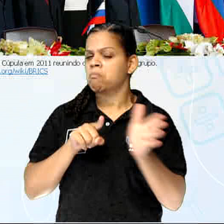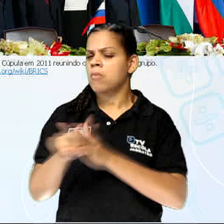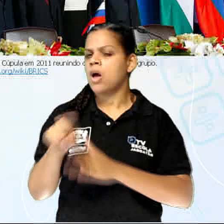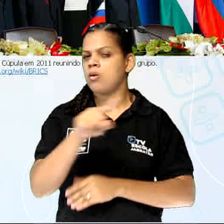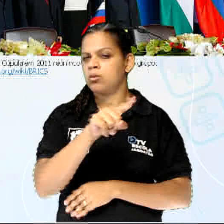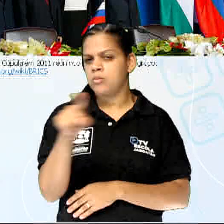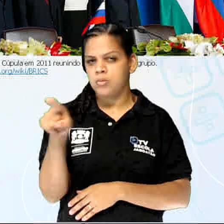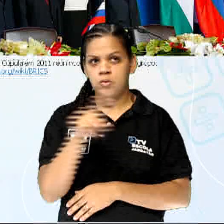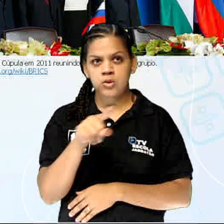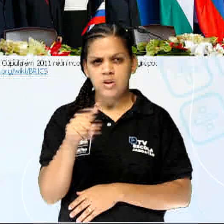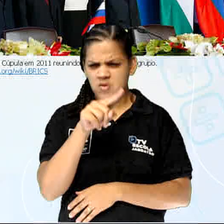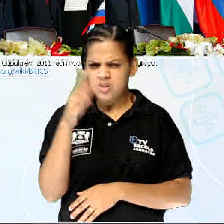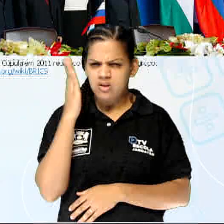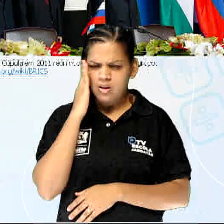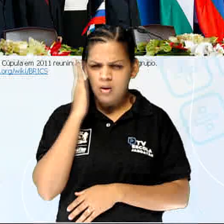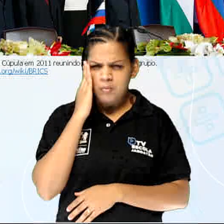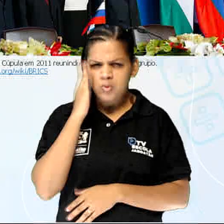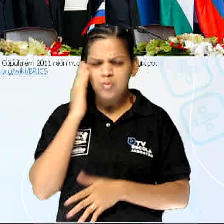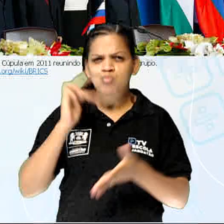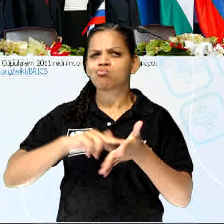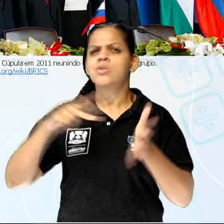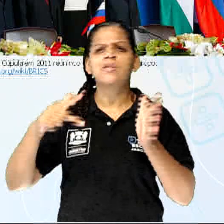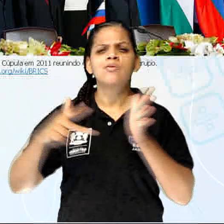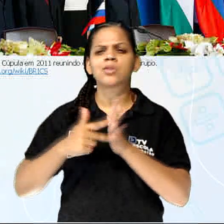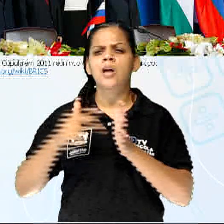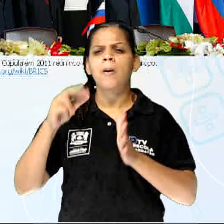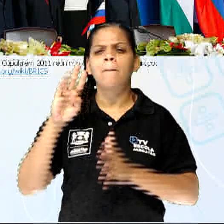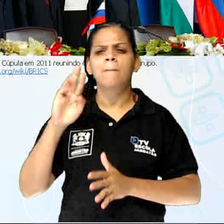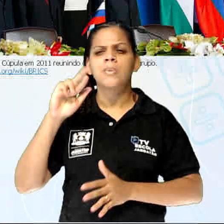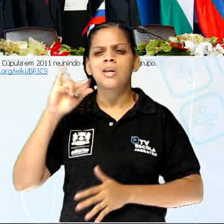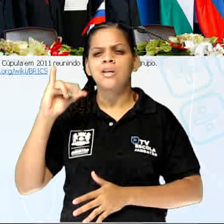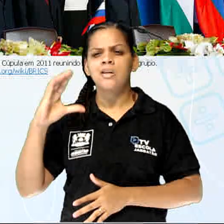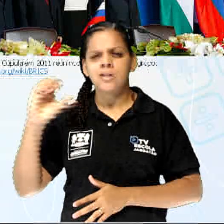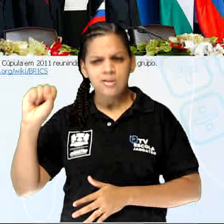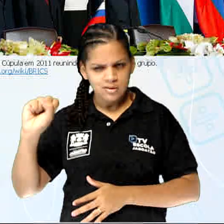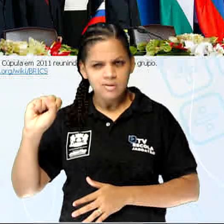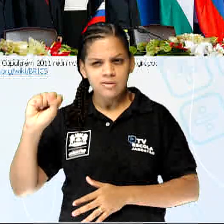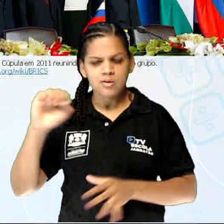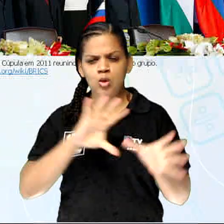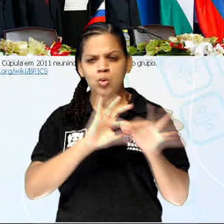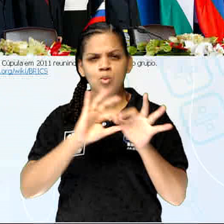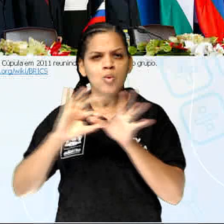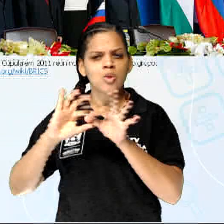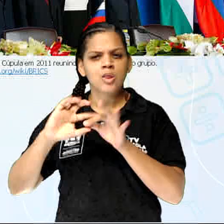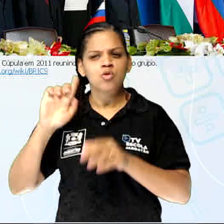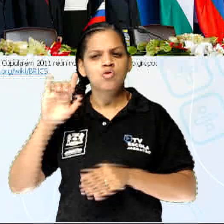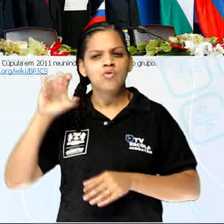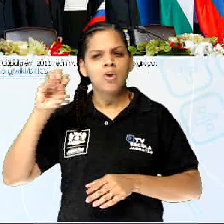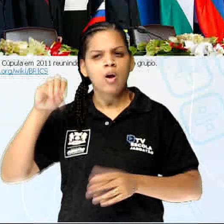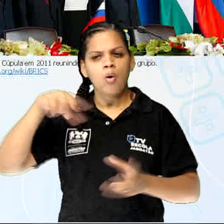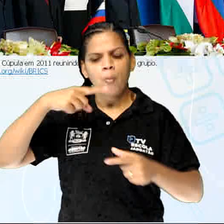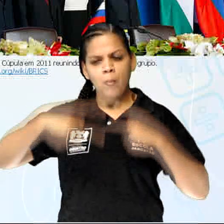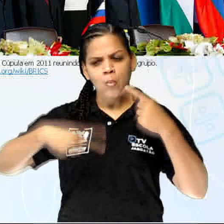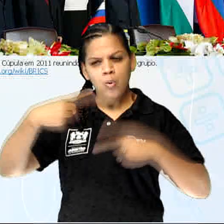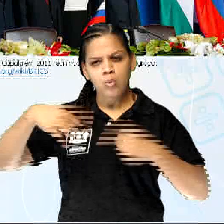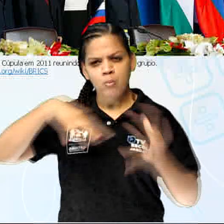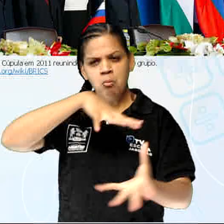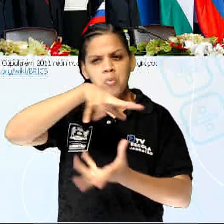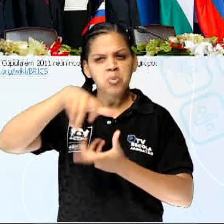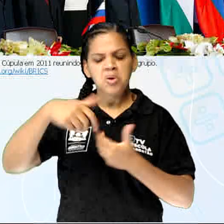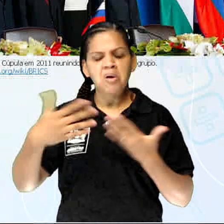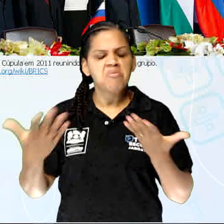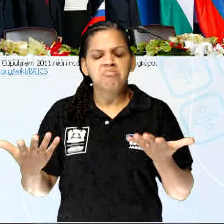o que significa a sigla BRICS no contexto geopolítico mundial? Então, a sigla BRIC,